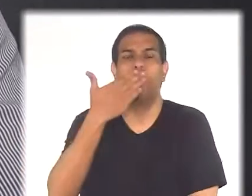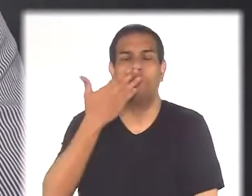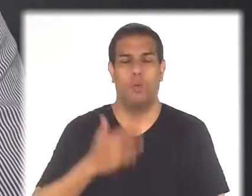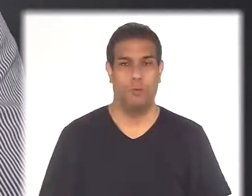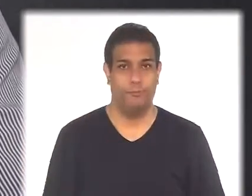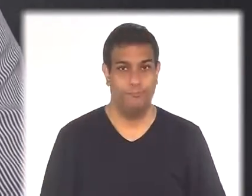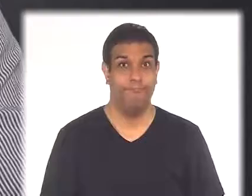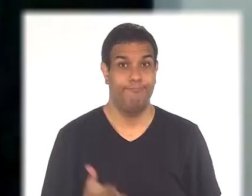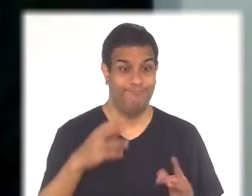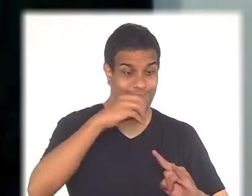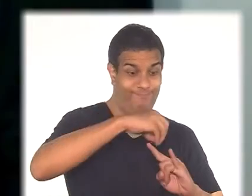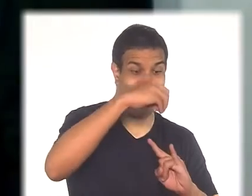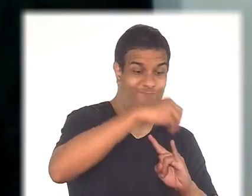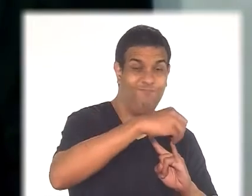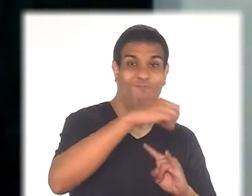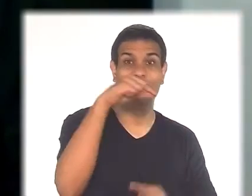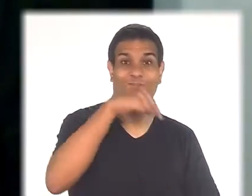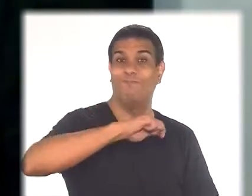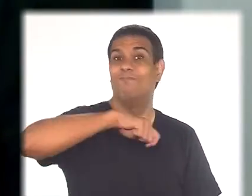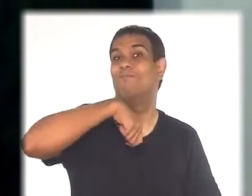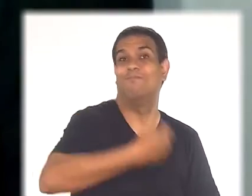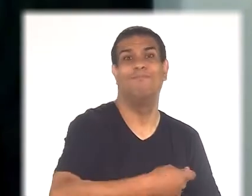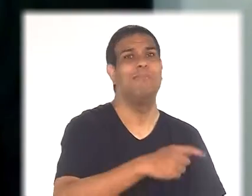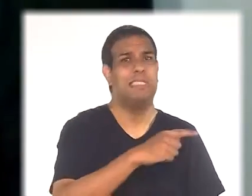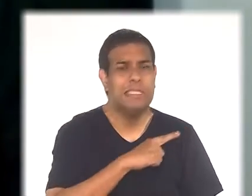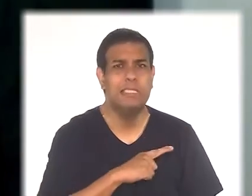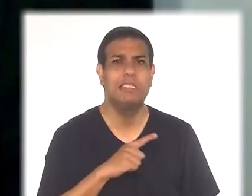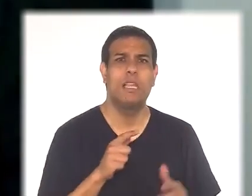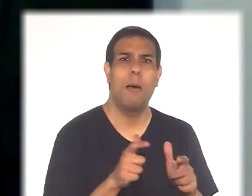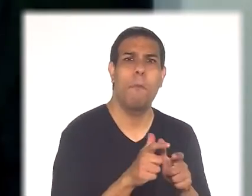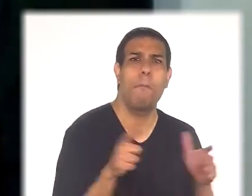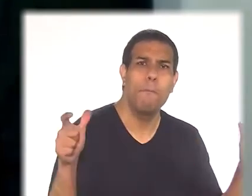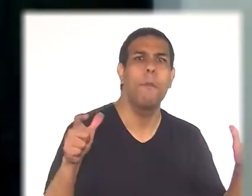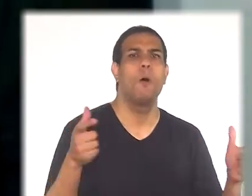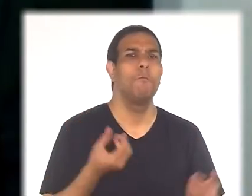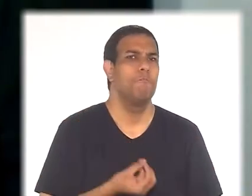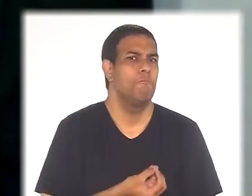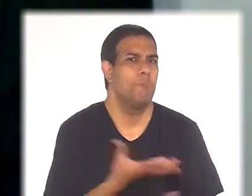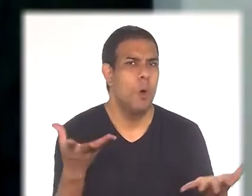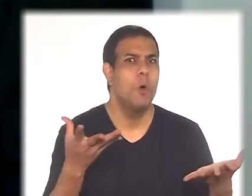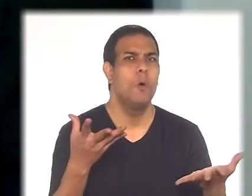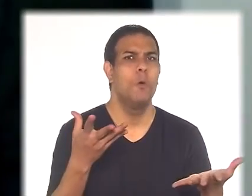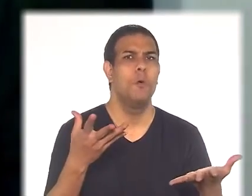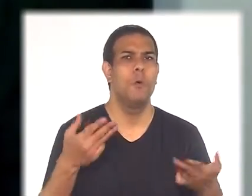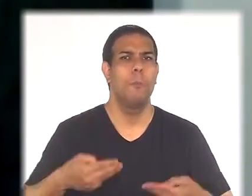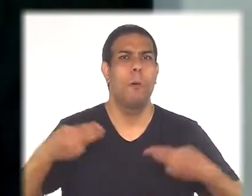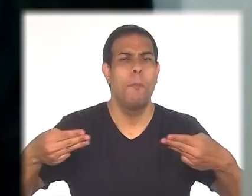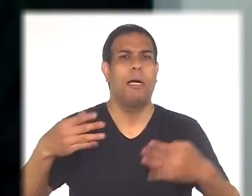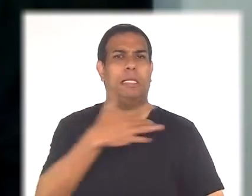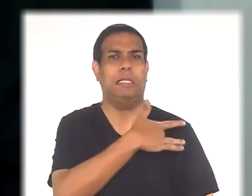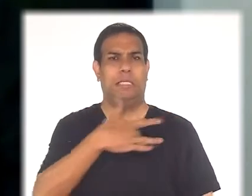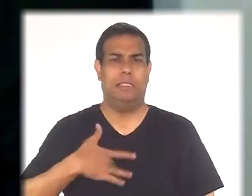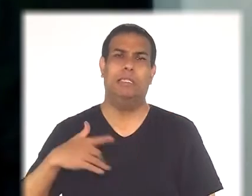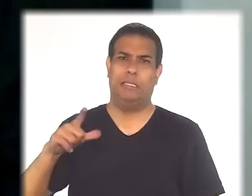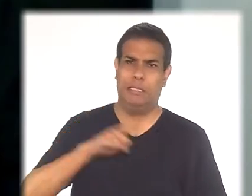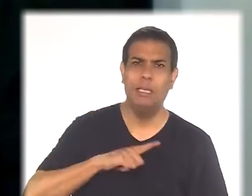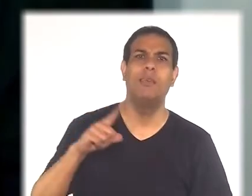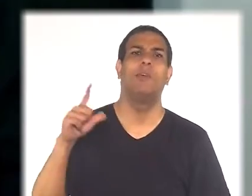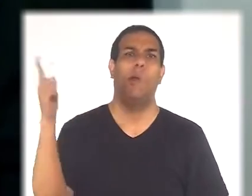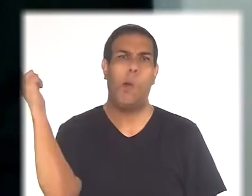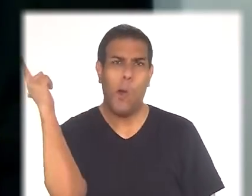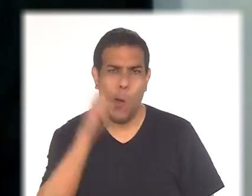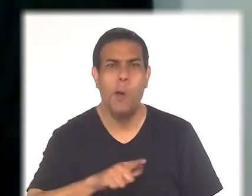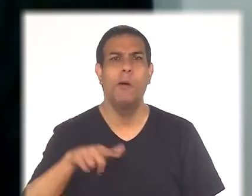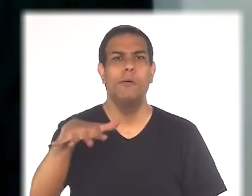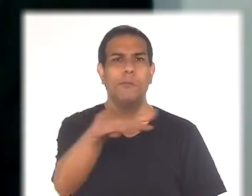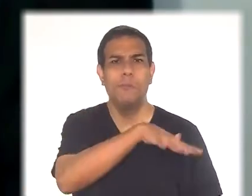aí? Então, a Fiocruz realmente é o maior fornecedor nacional do Ministério da Saúde, né?